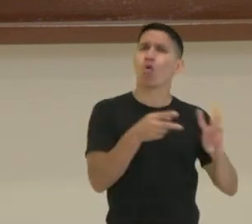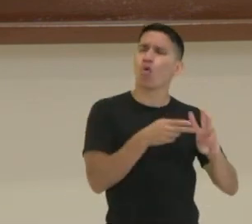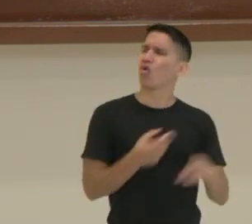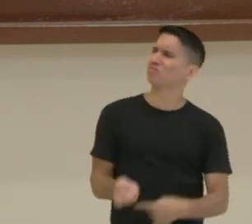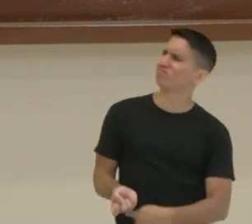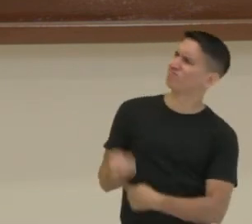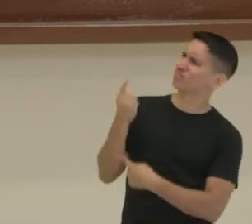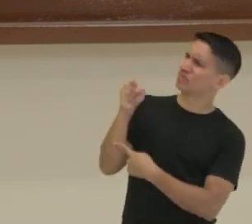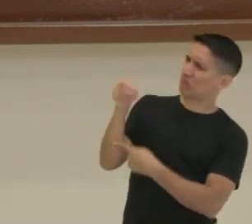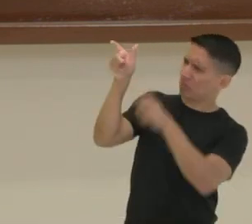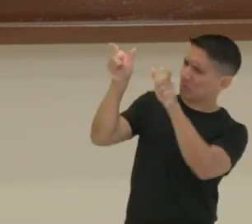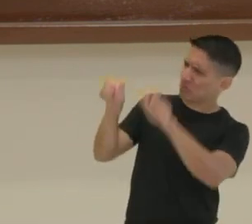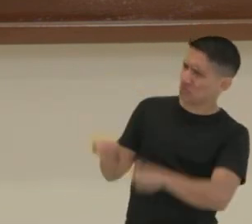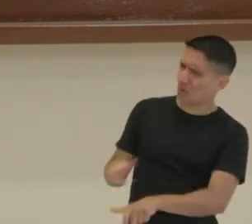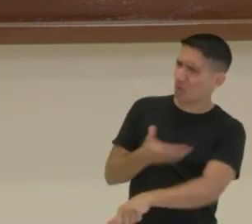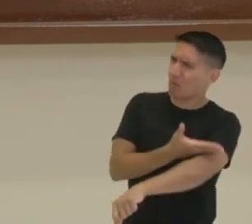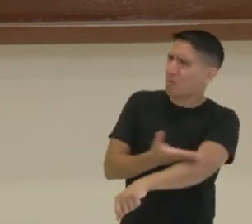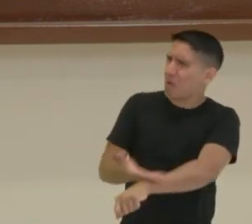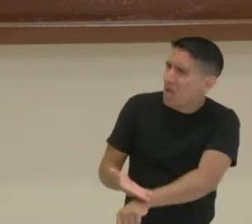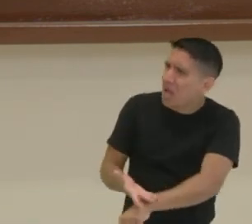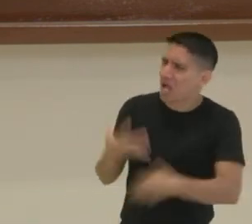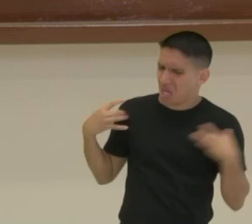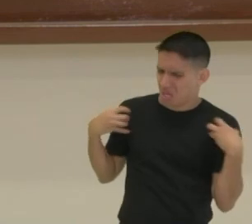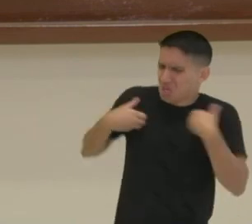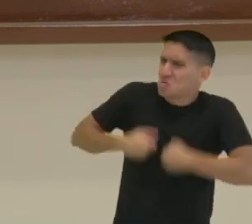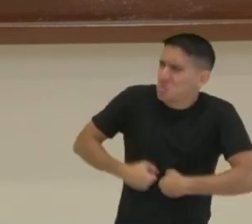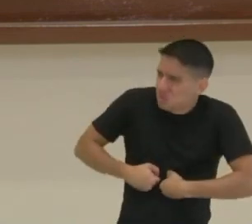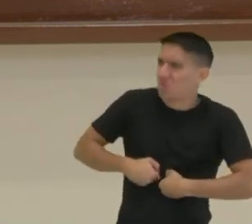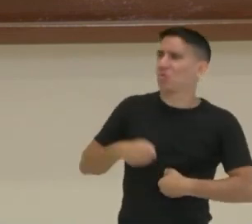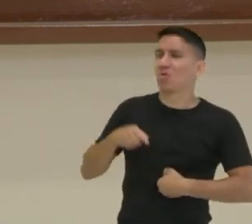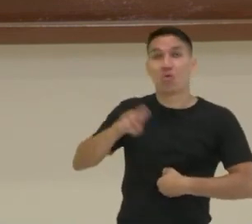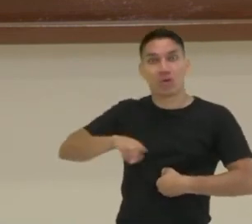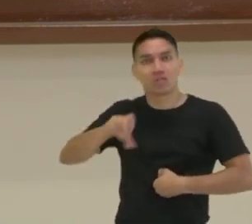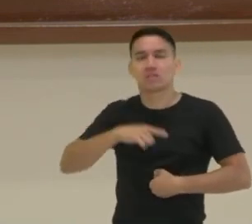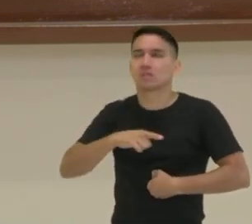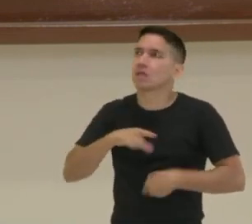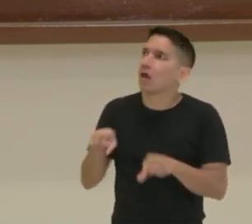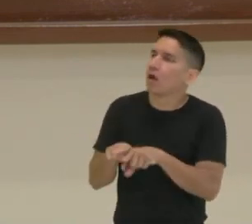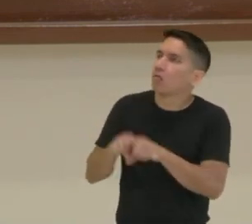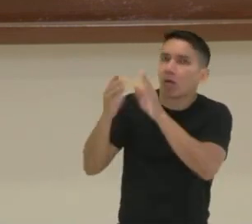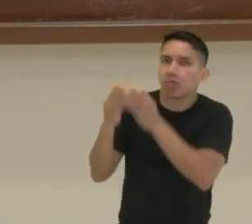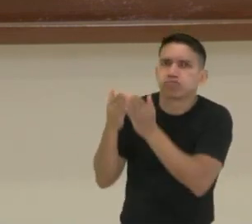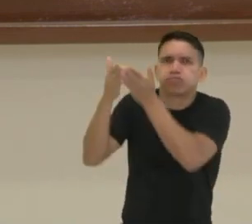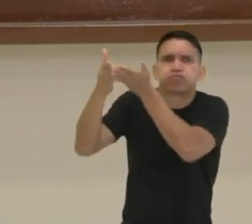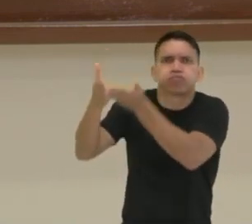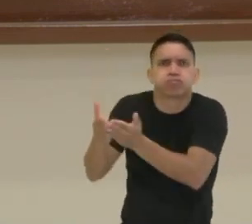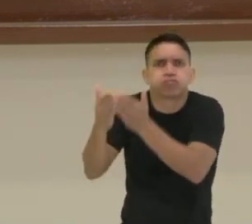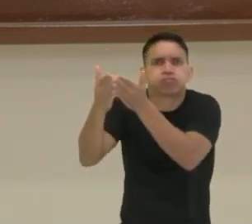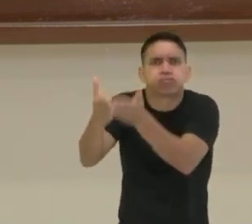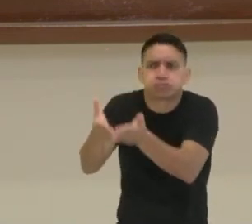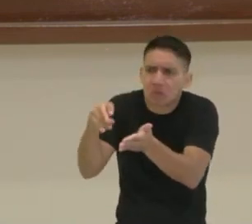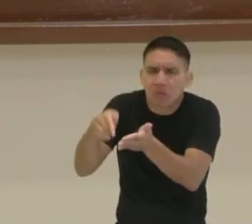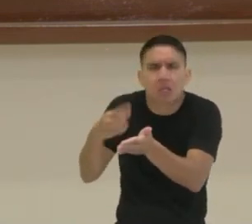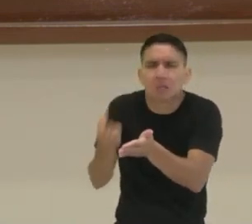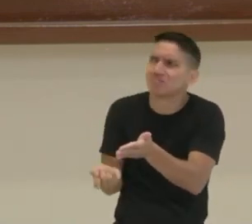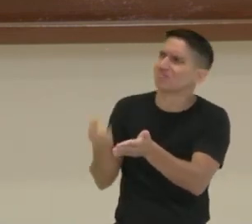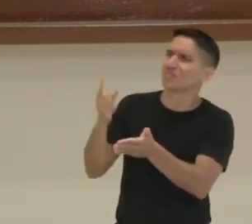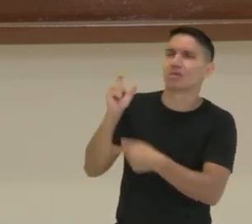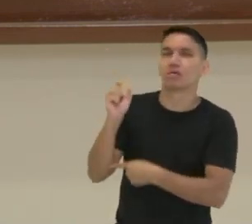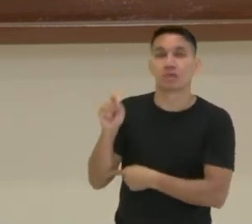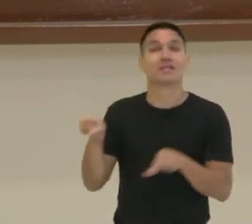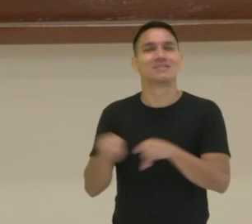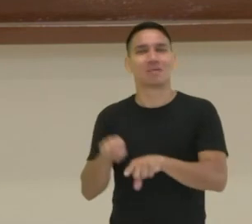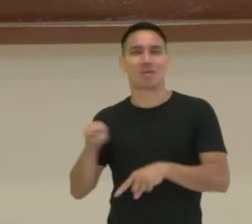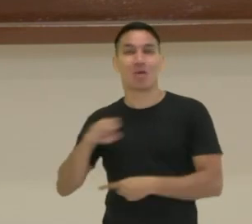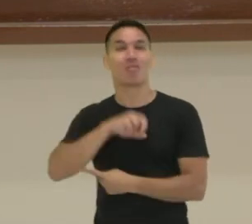homens brancos, vestidos, aqueles navios enormes, né? E os portugueses